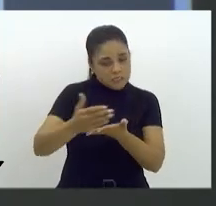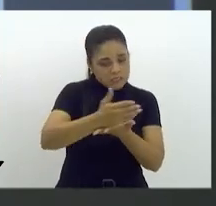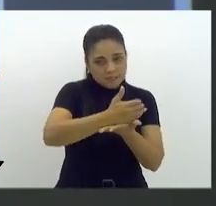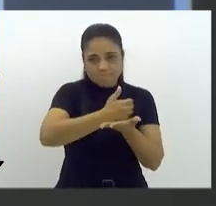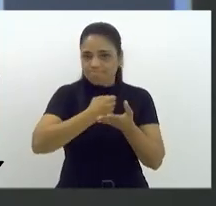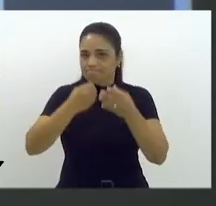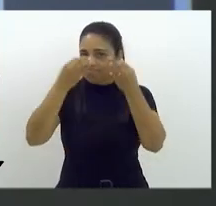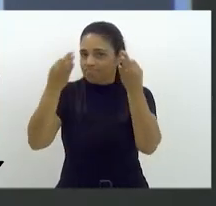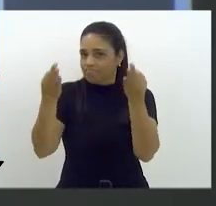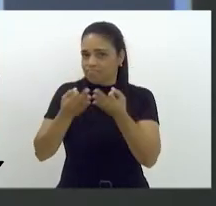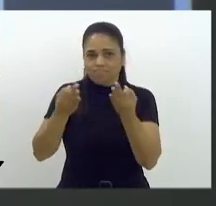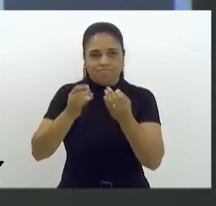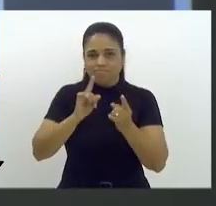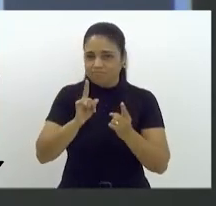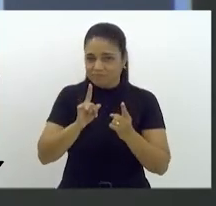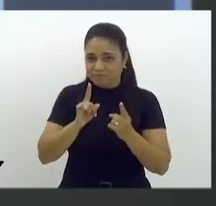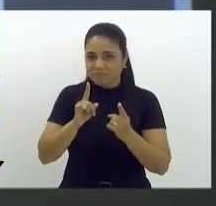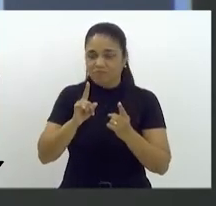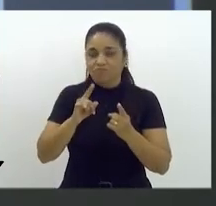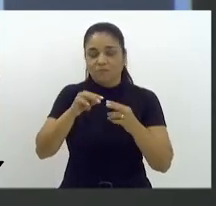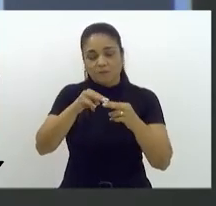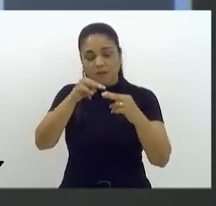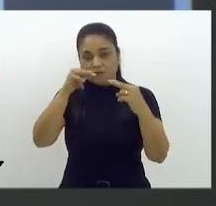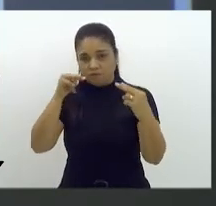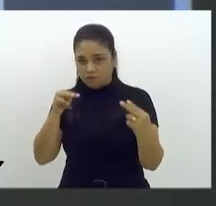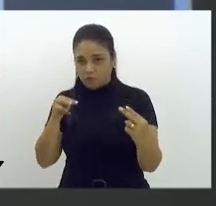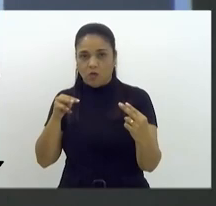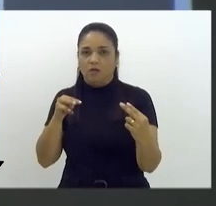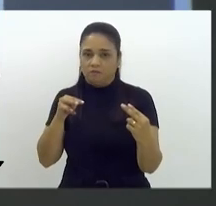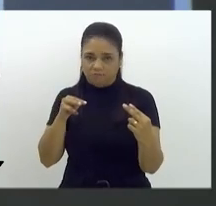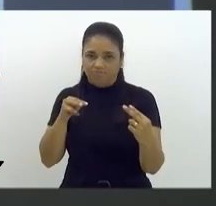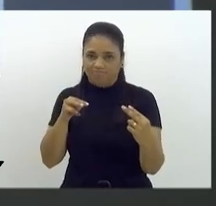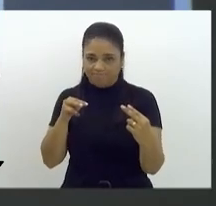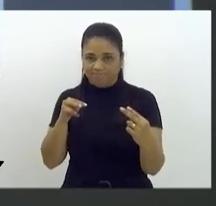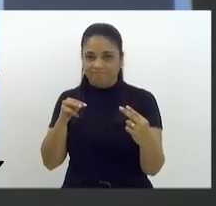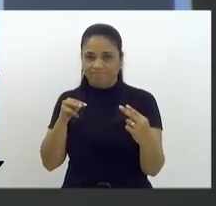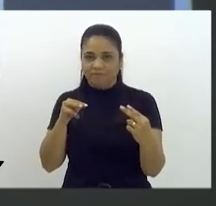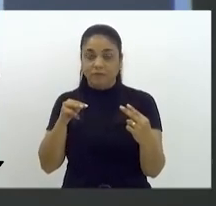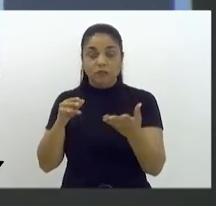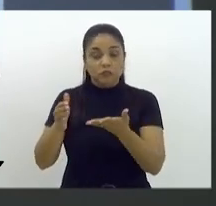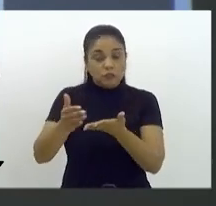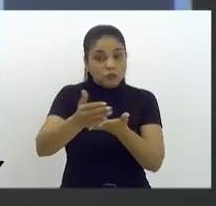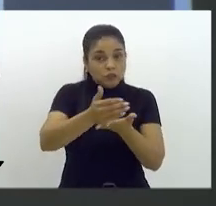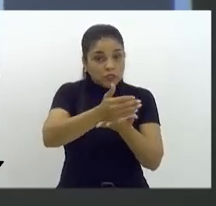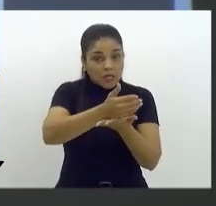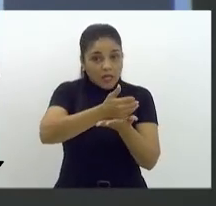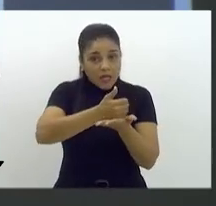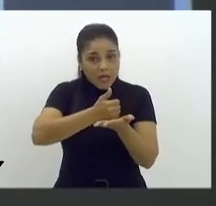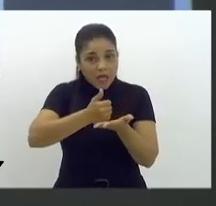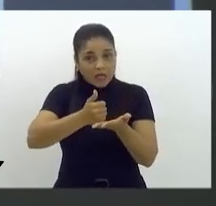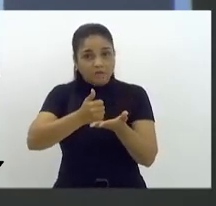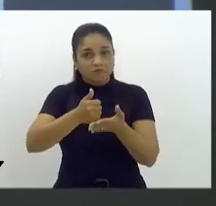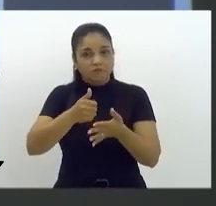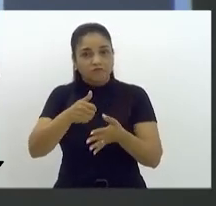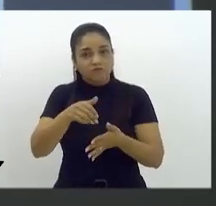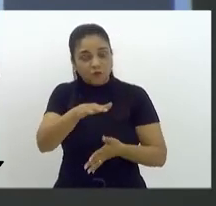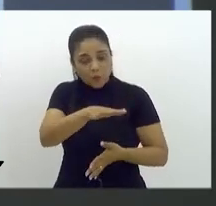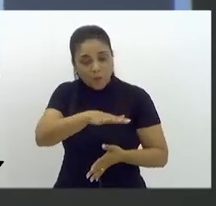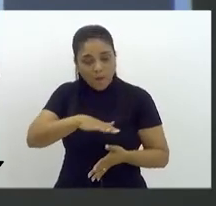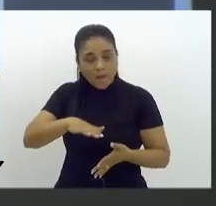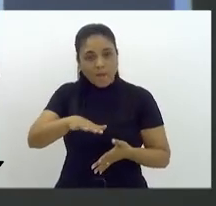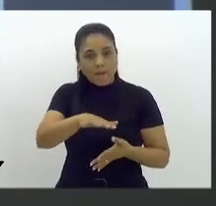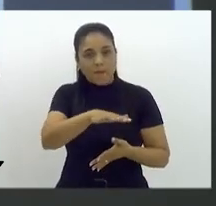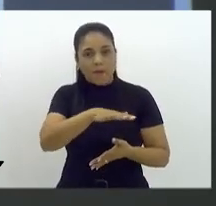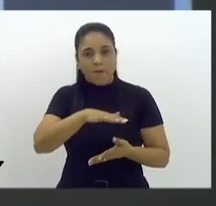identificado como ambiente virtual nos roys porque esses dados foram retirados nesse Campo